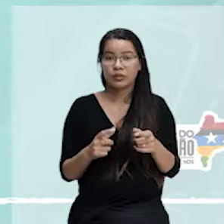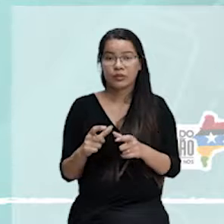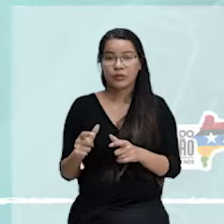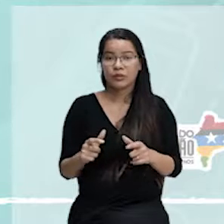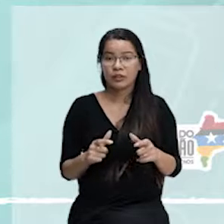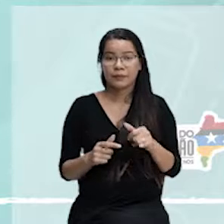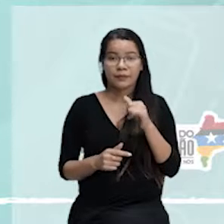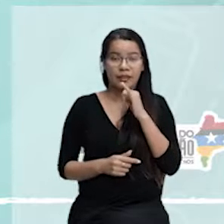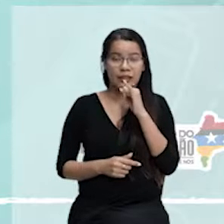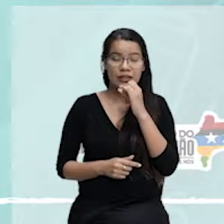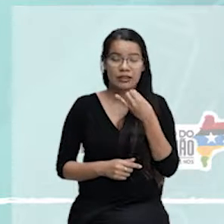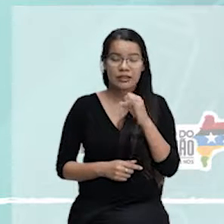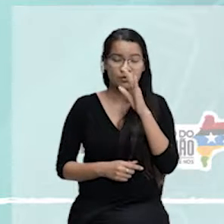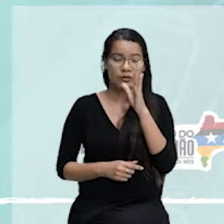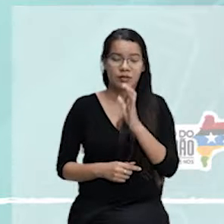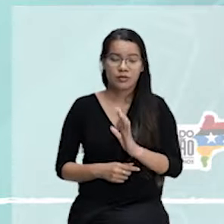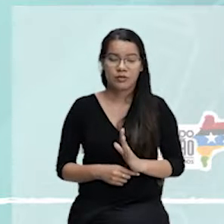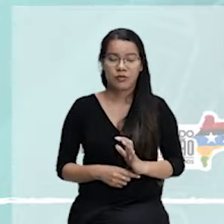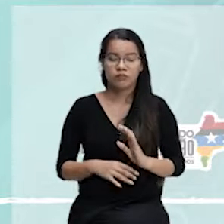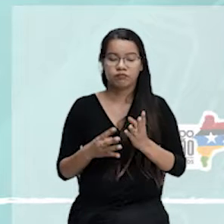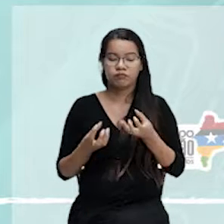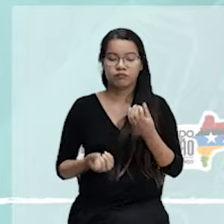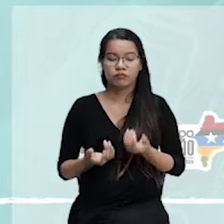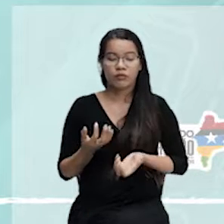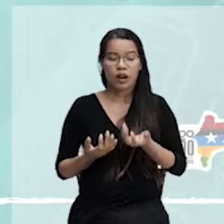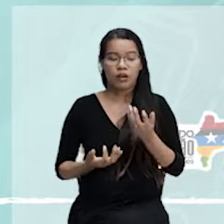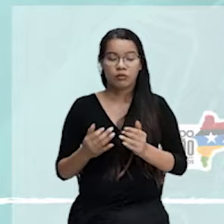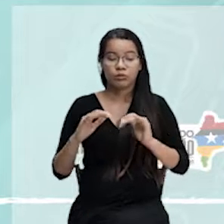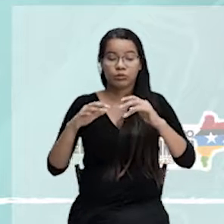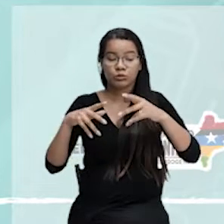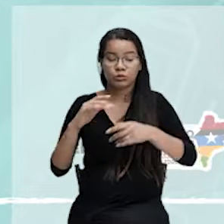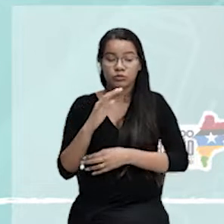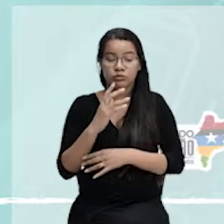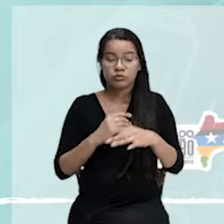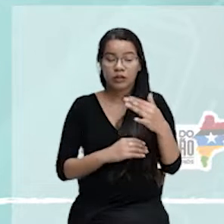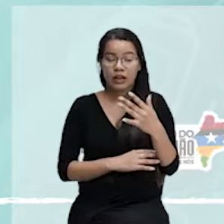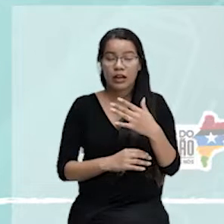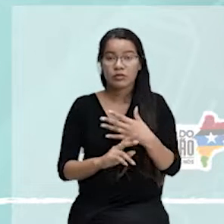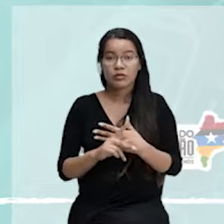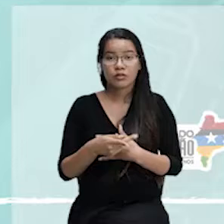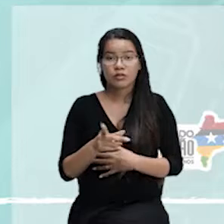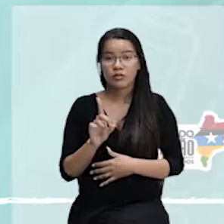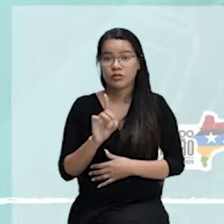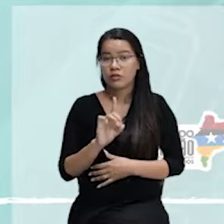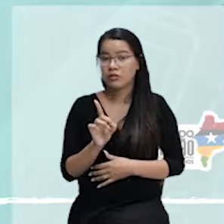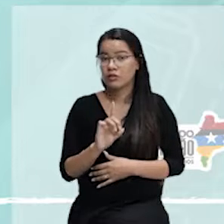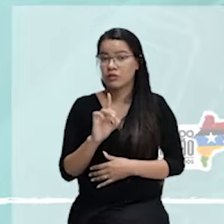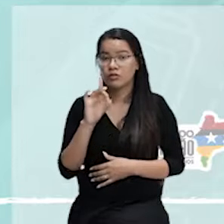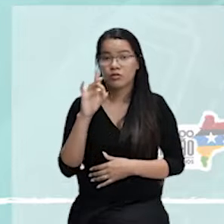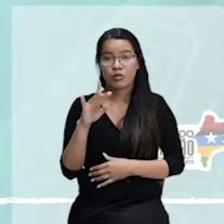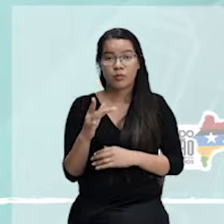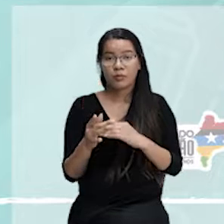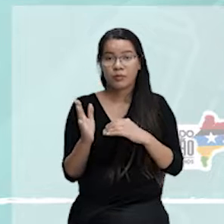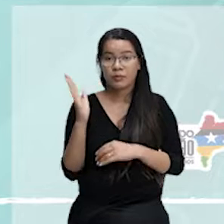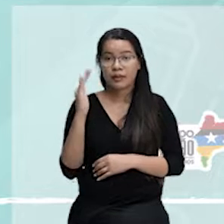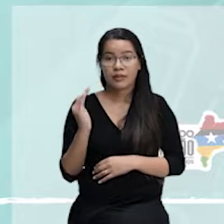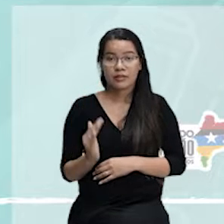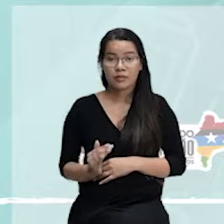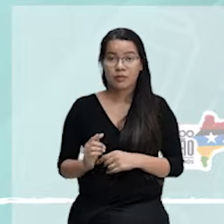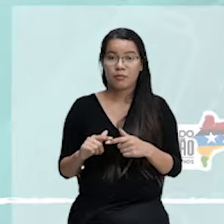queimar toda a floresta amazônica, as consequências disso não são apenas para o Brasil, são para o mundo